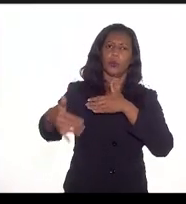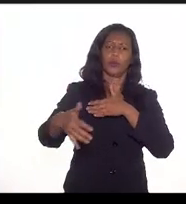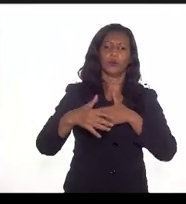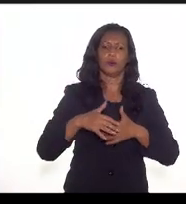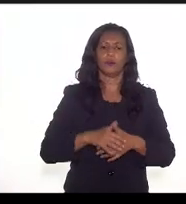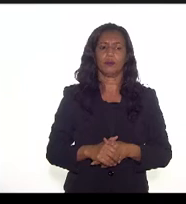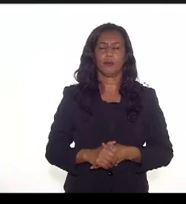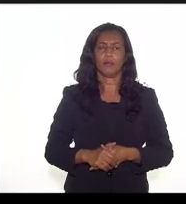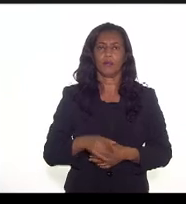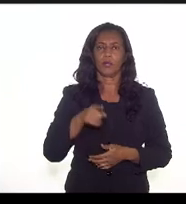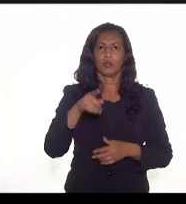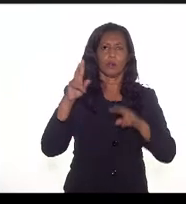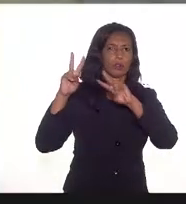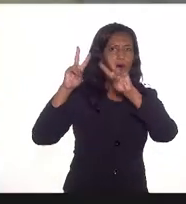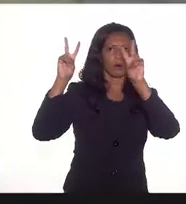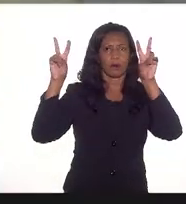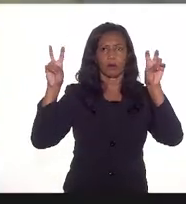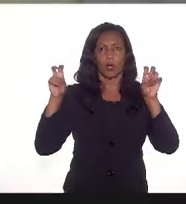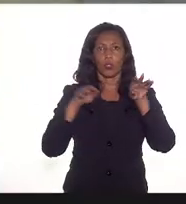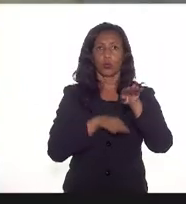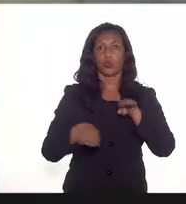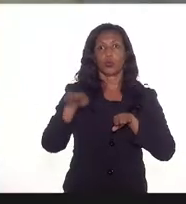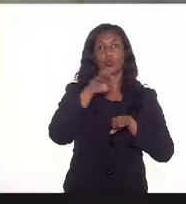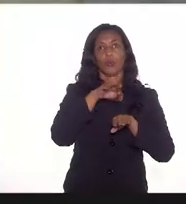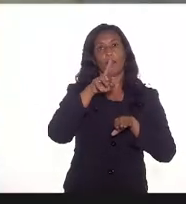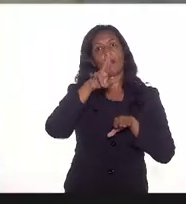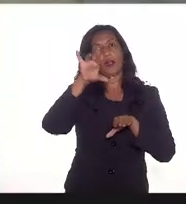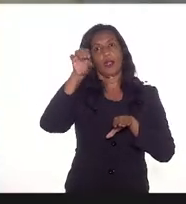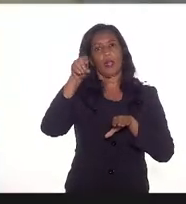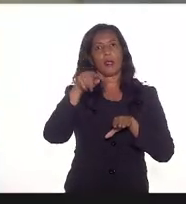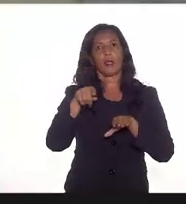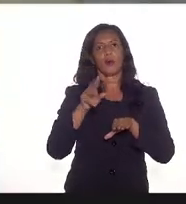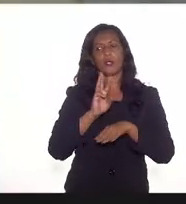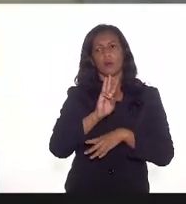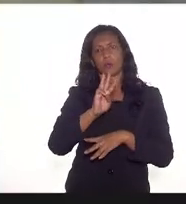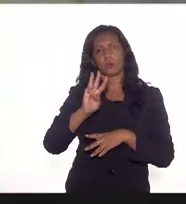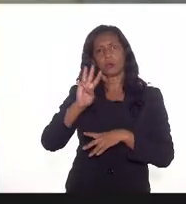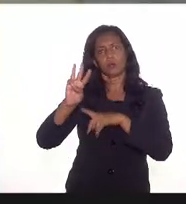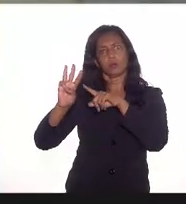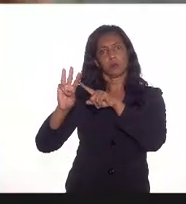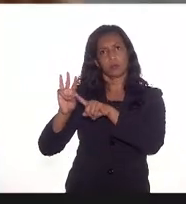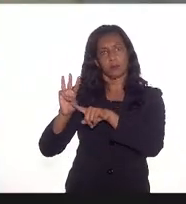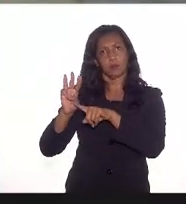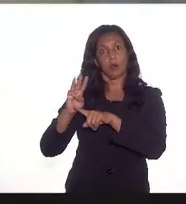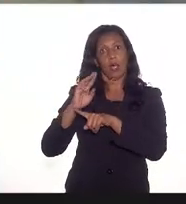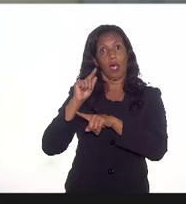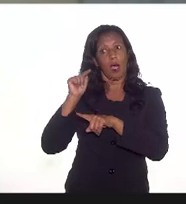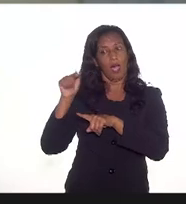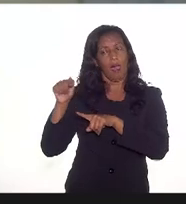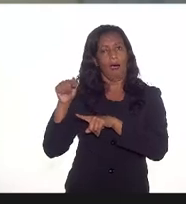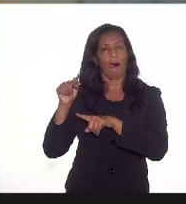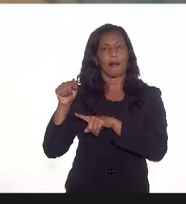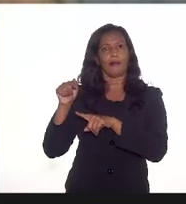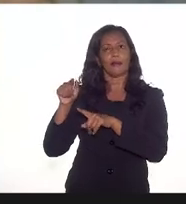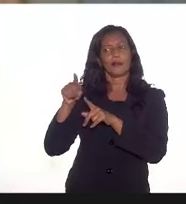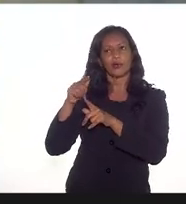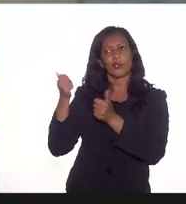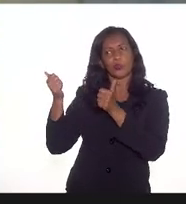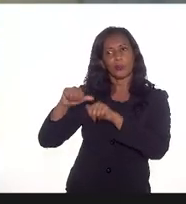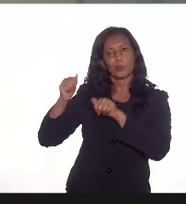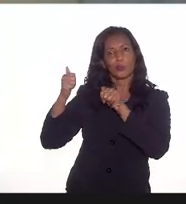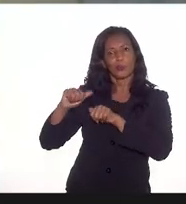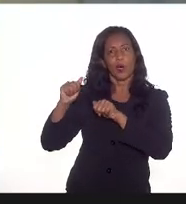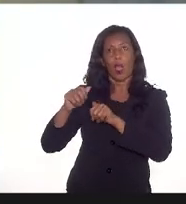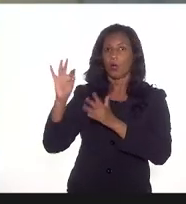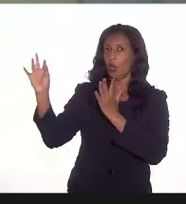programação sobre a questão do Superarrio, esse endereço ainda de consulta, não é para se